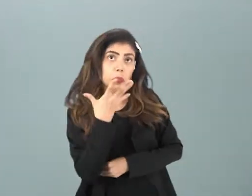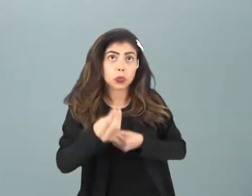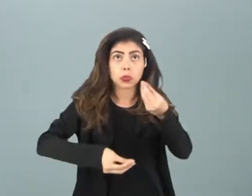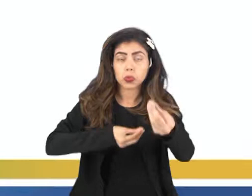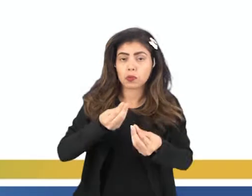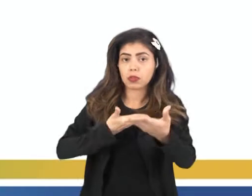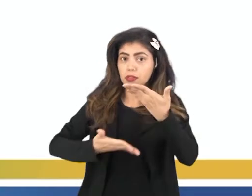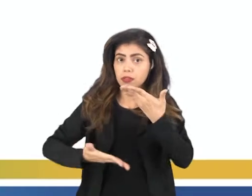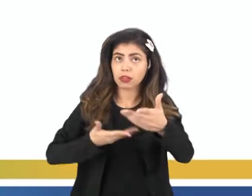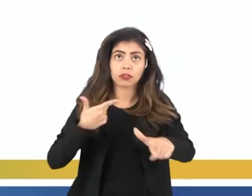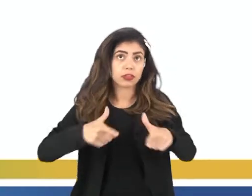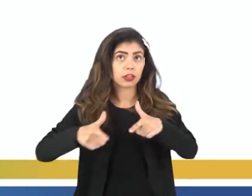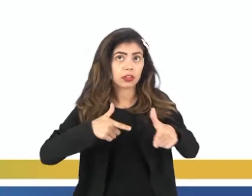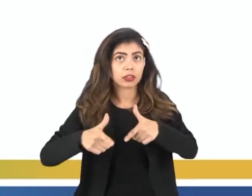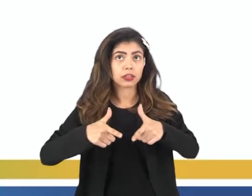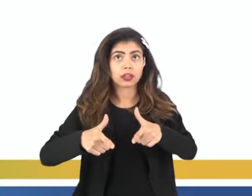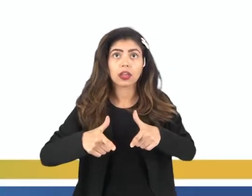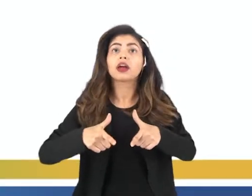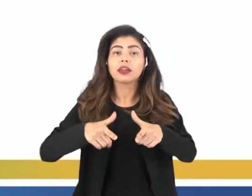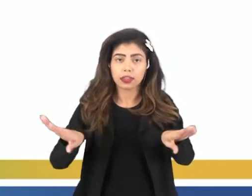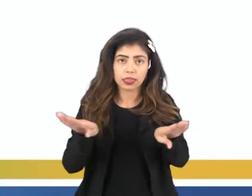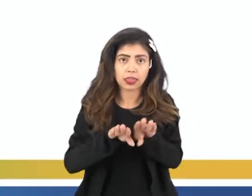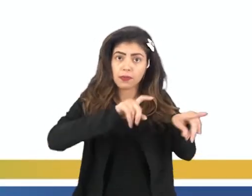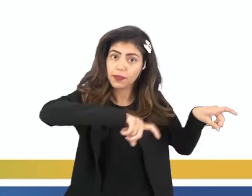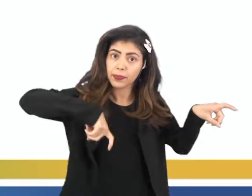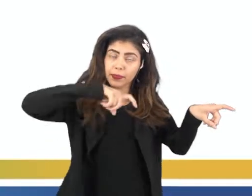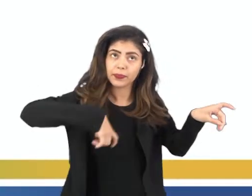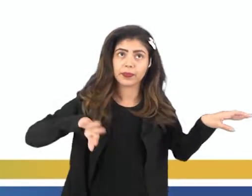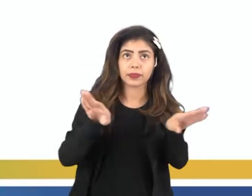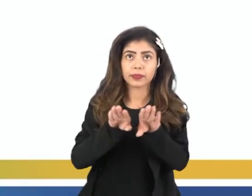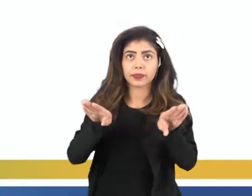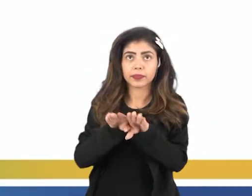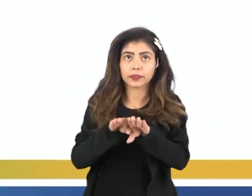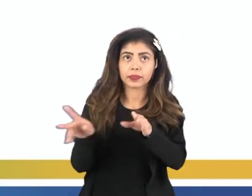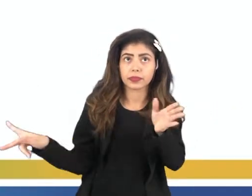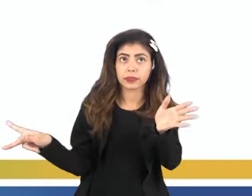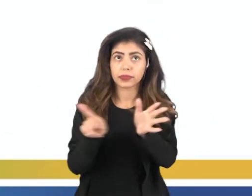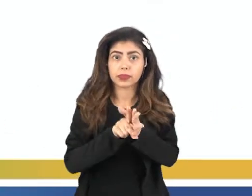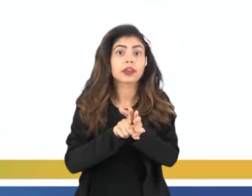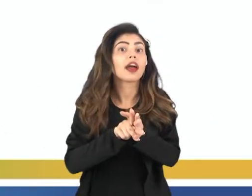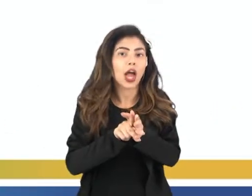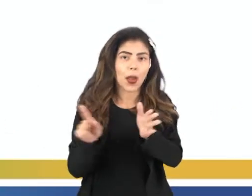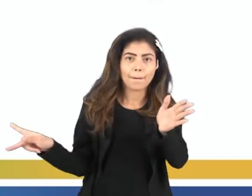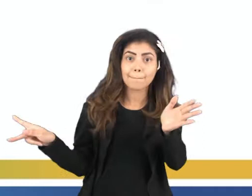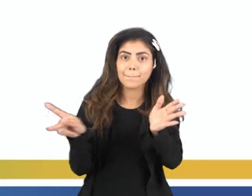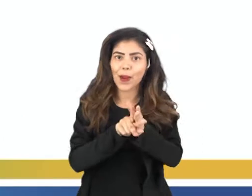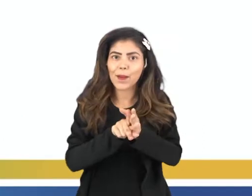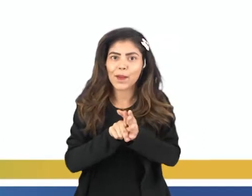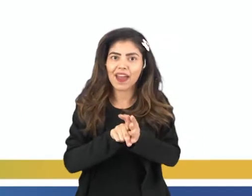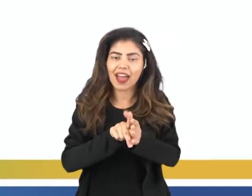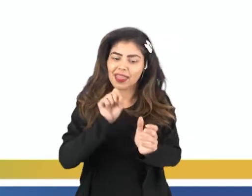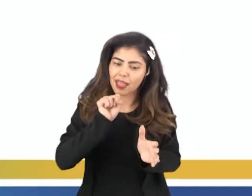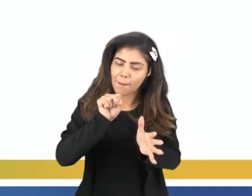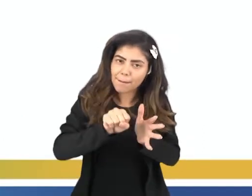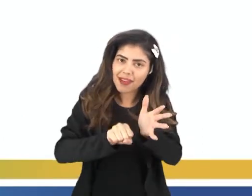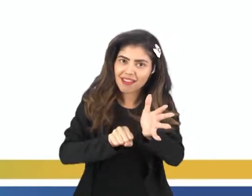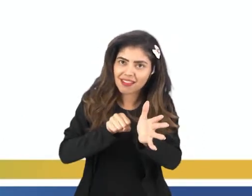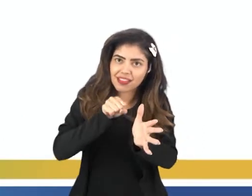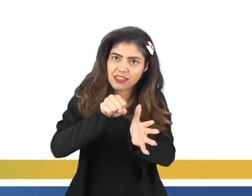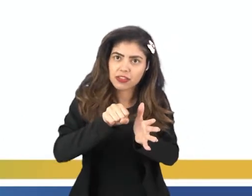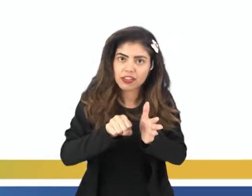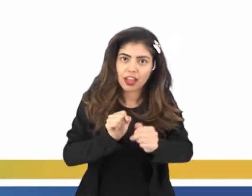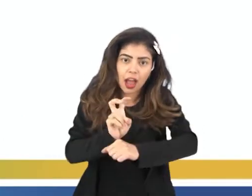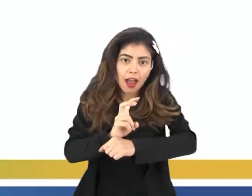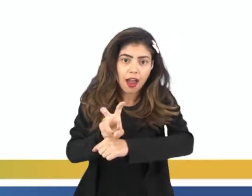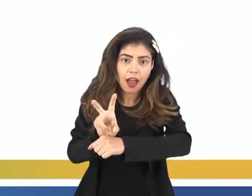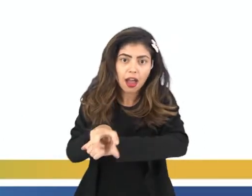relações de trabalho nas zonas rurais, certamente foi a mecanização. Com ela, o homem